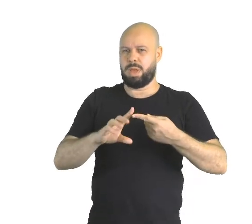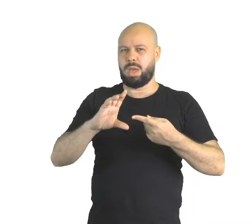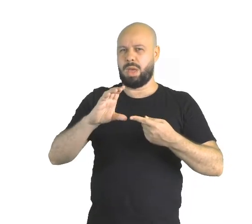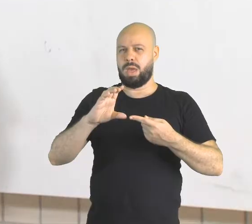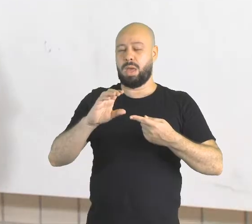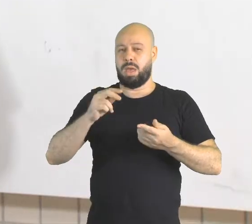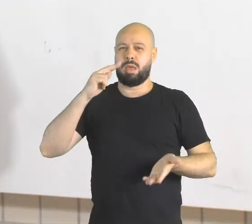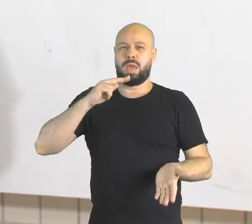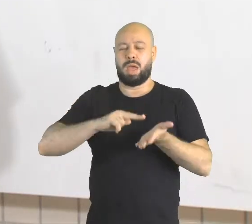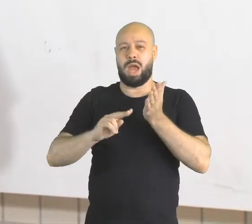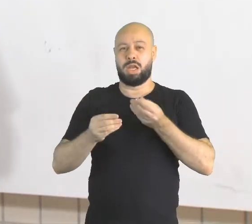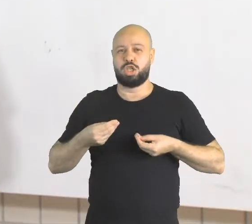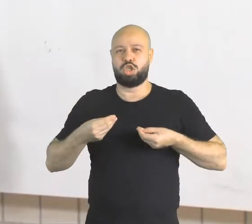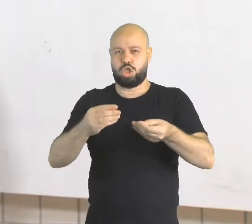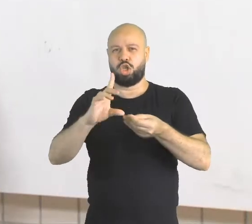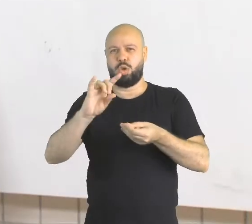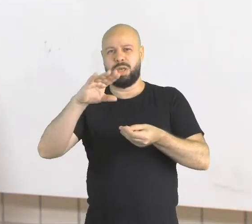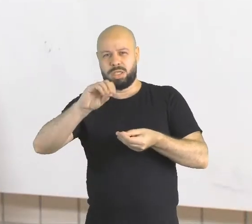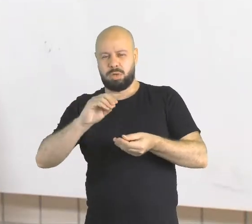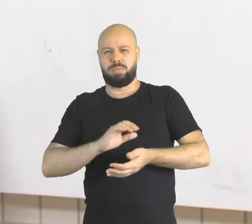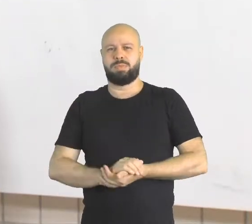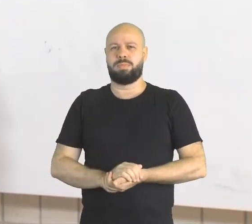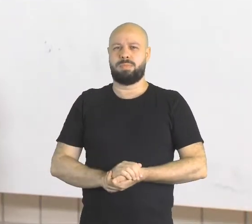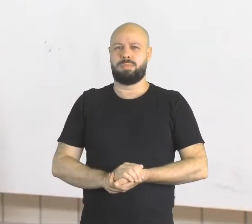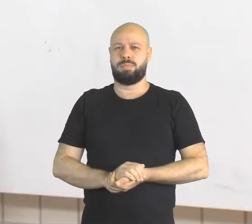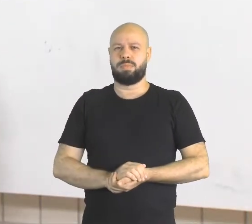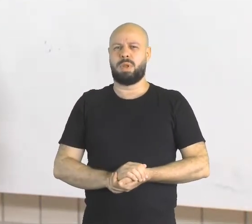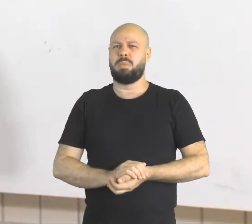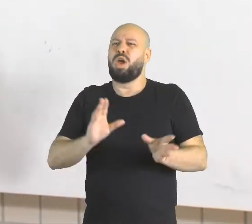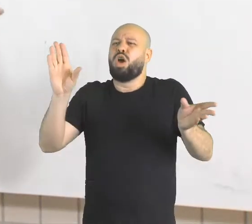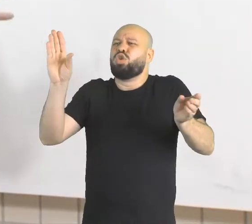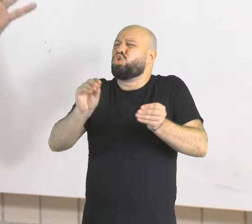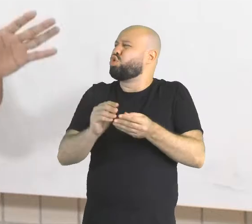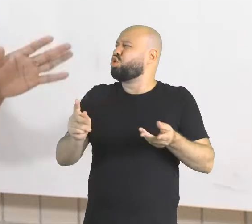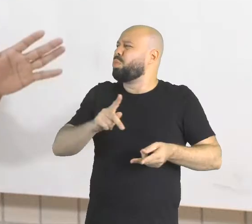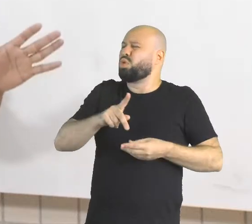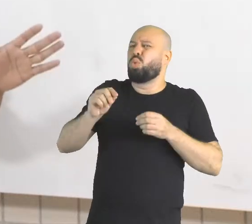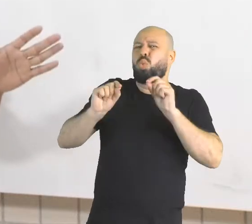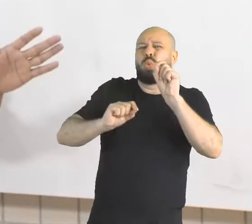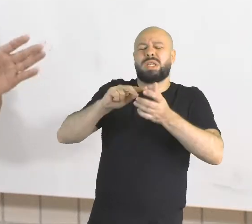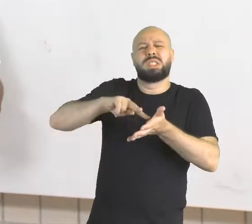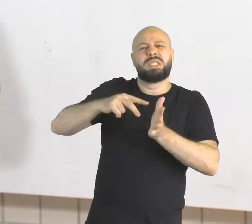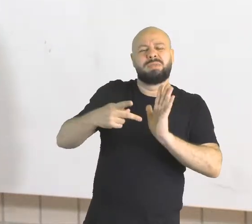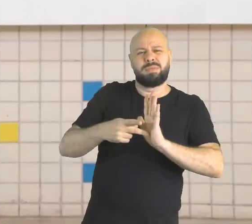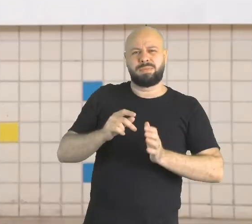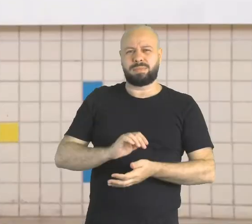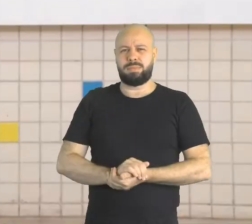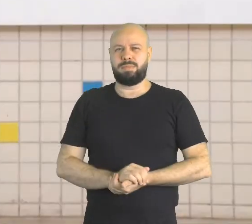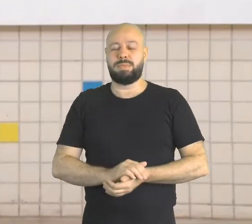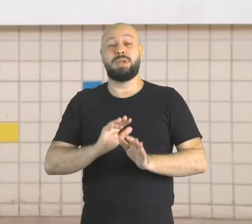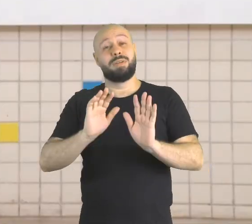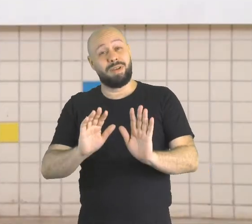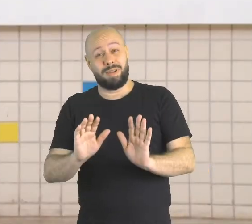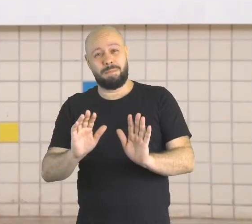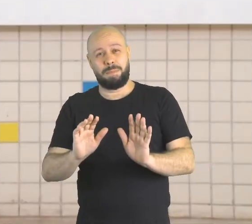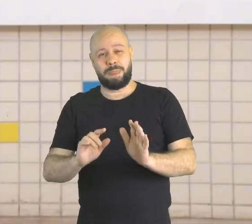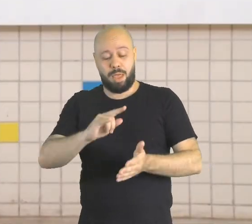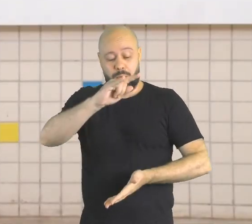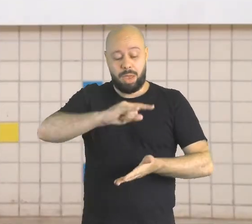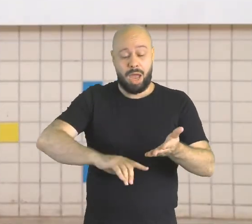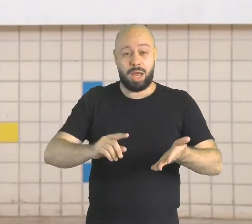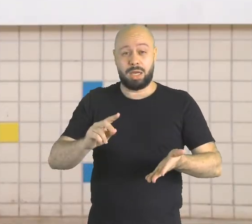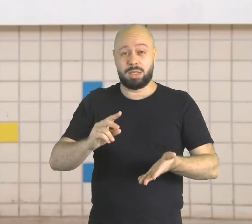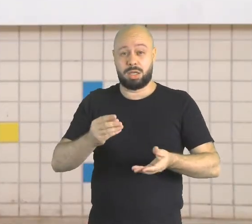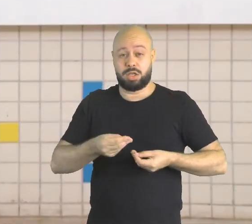de doação. Professor, me explique simplificadamente o que seria essa carta de doação. Gente, a carta de